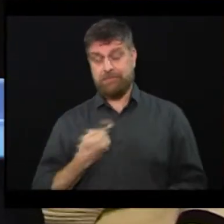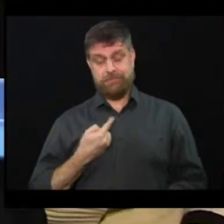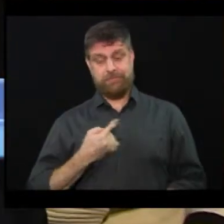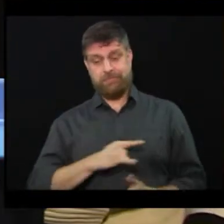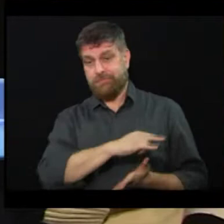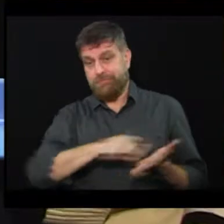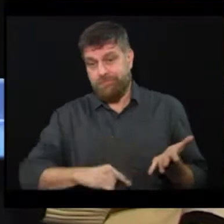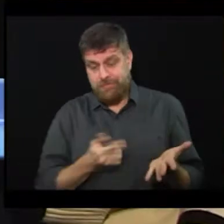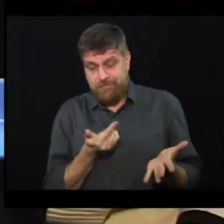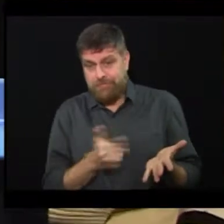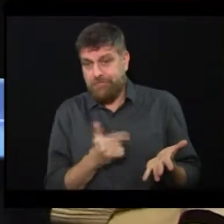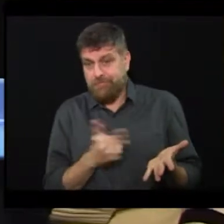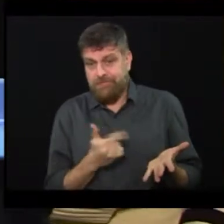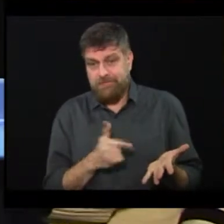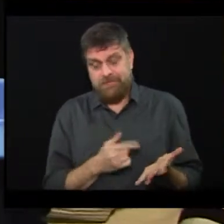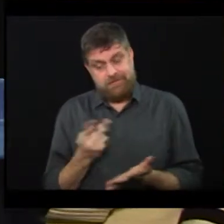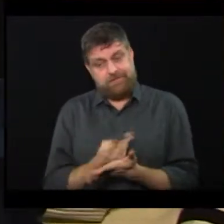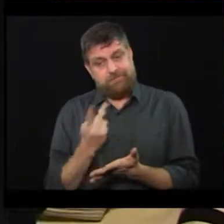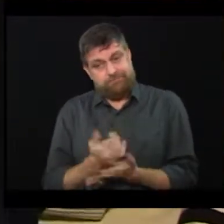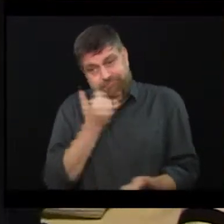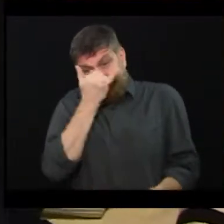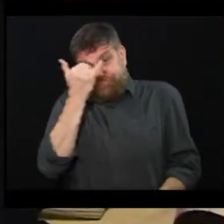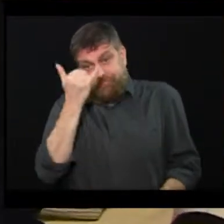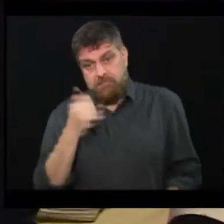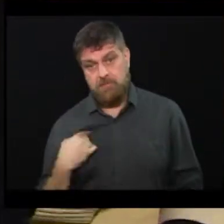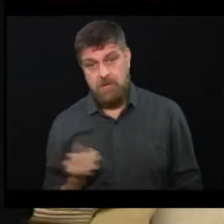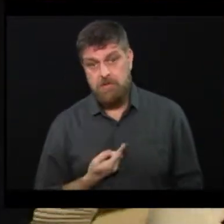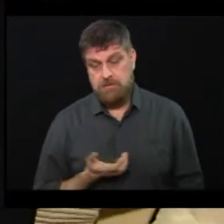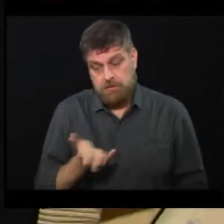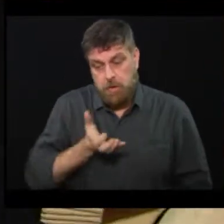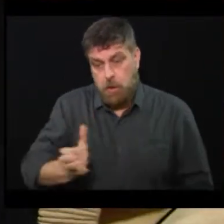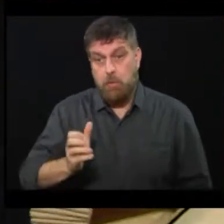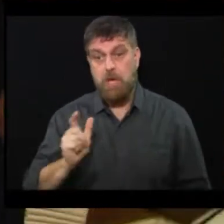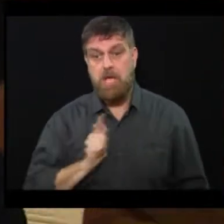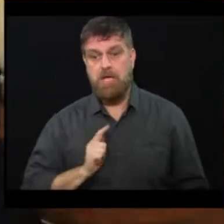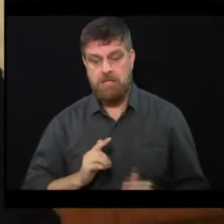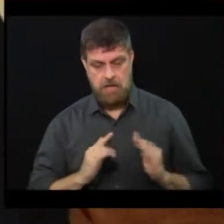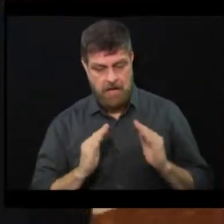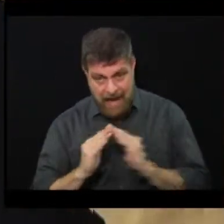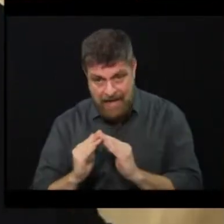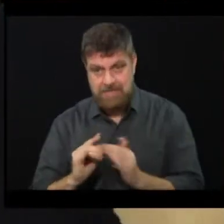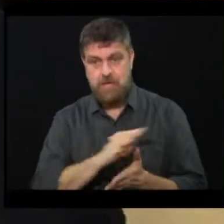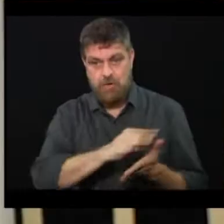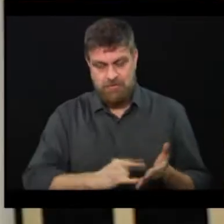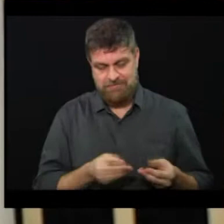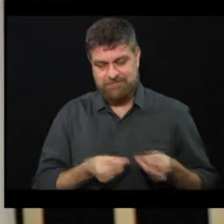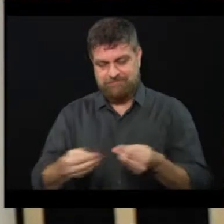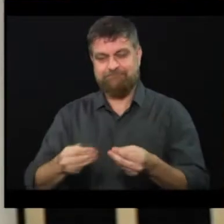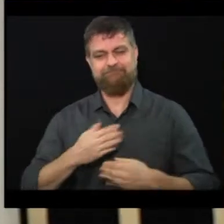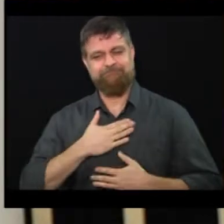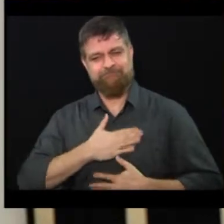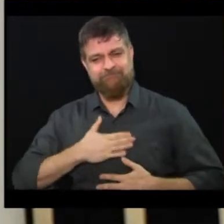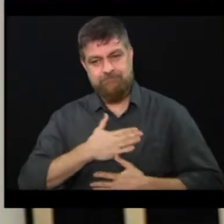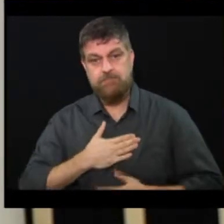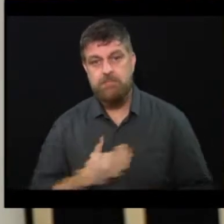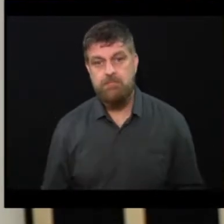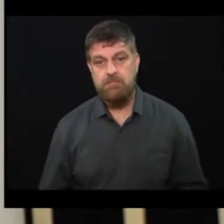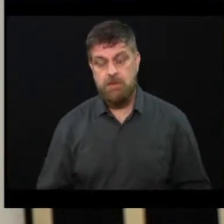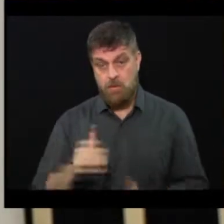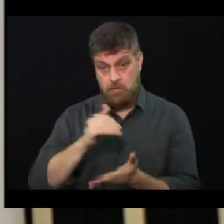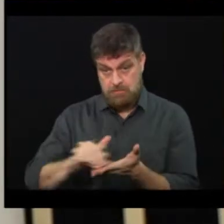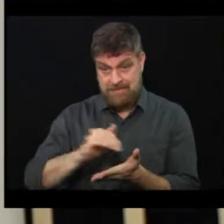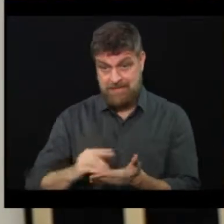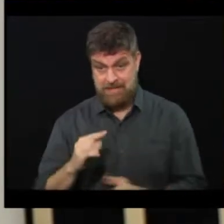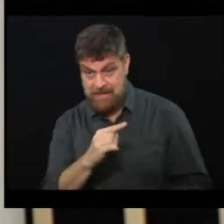toco momento não dá certo não né então a gente quer que fica tudo certo em buriti nem por isso o secretário de habitação e presidente